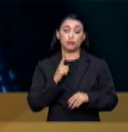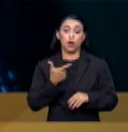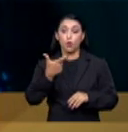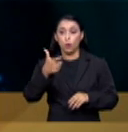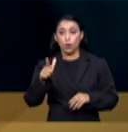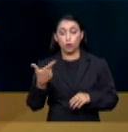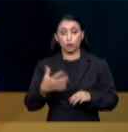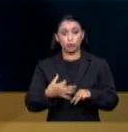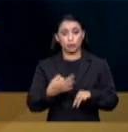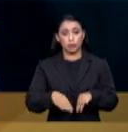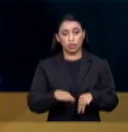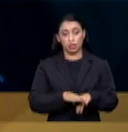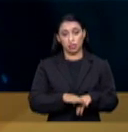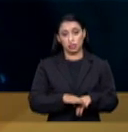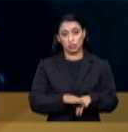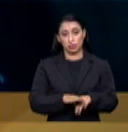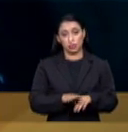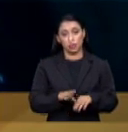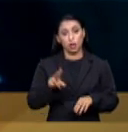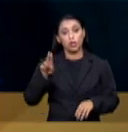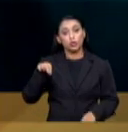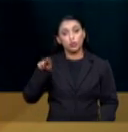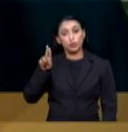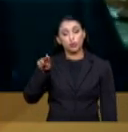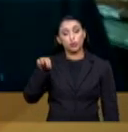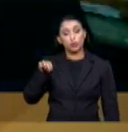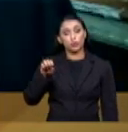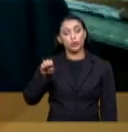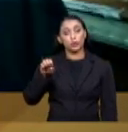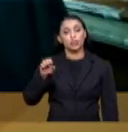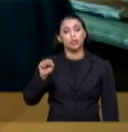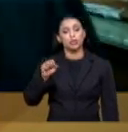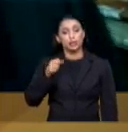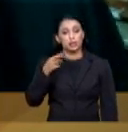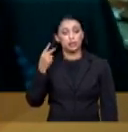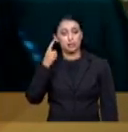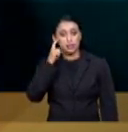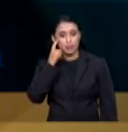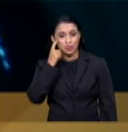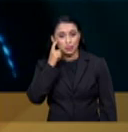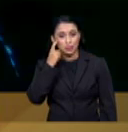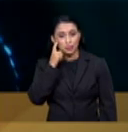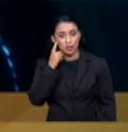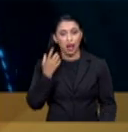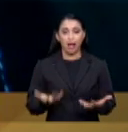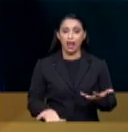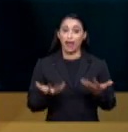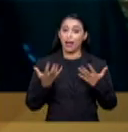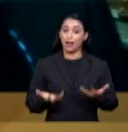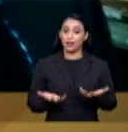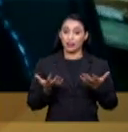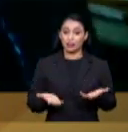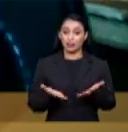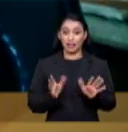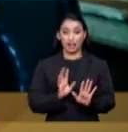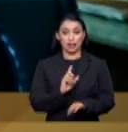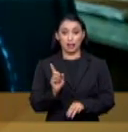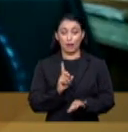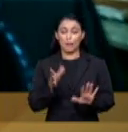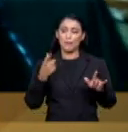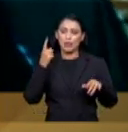tenho procuração do ministro Nunes Marques para aliviar a carga de Sua Excelência,